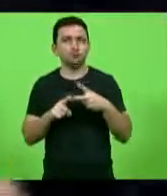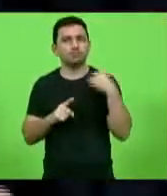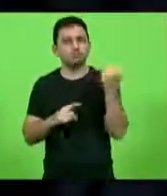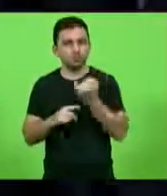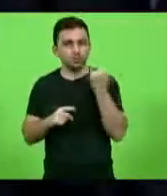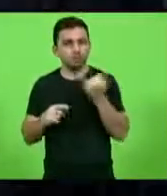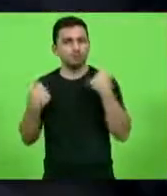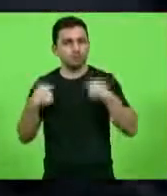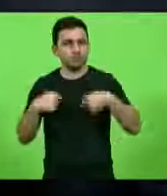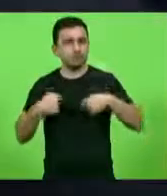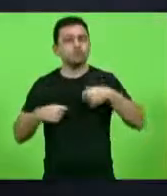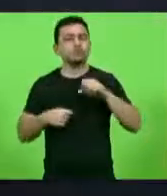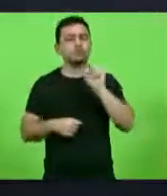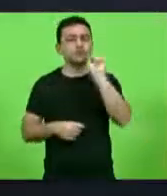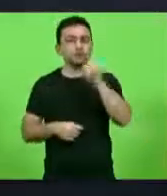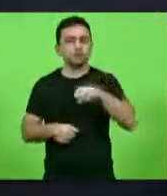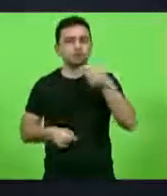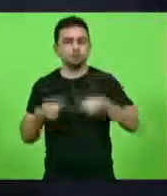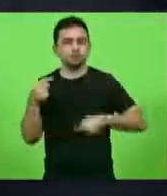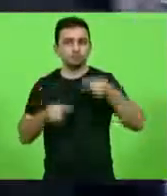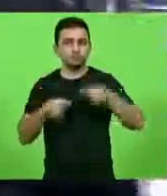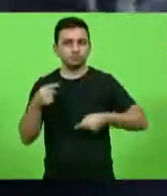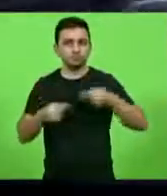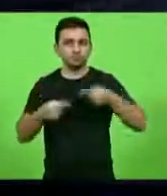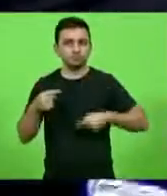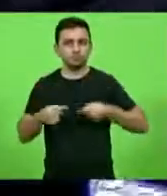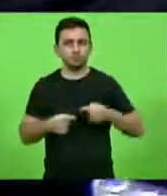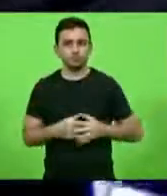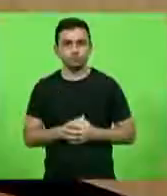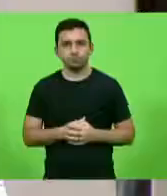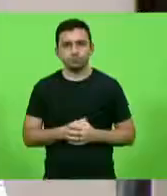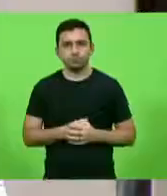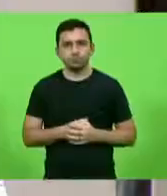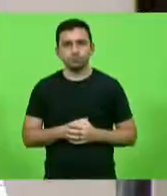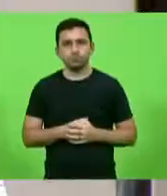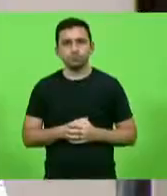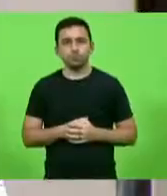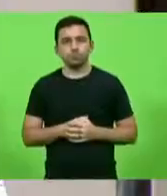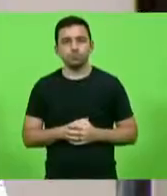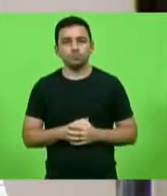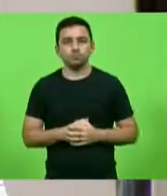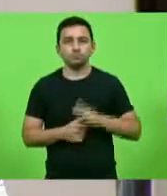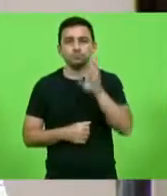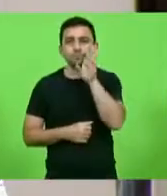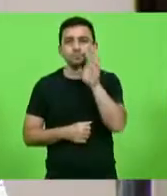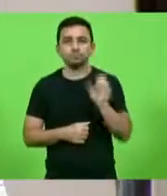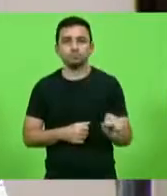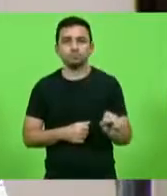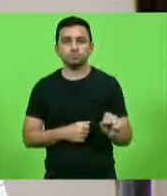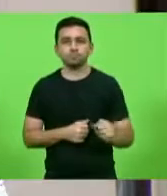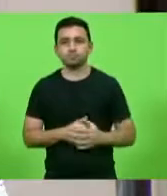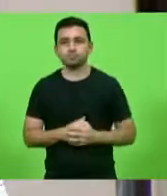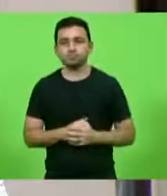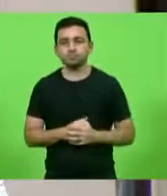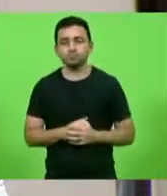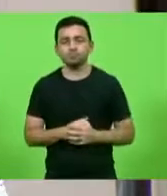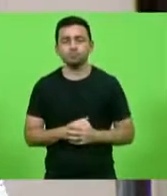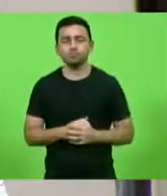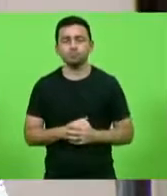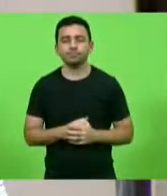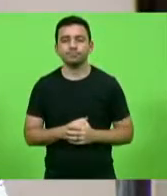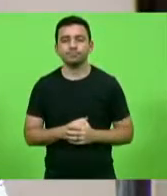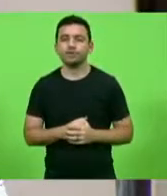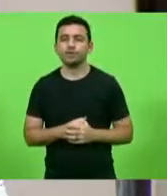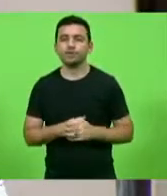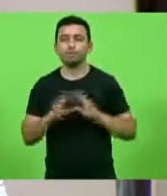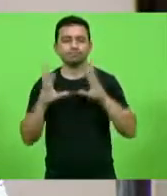sim ser debatidos. Então, obrigado pela oportunidade de discutir, senhor presidente. Com a palavra o deputado Bruno Souza. Boa tarde a